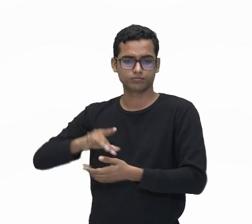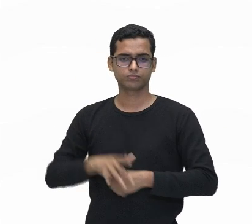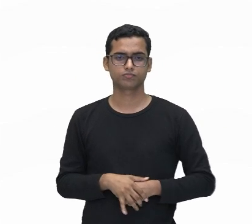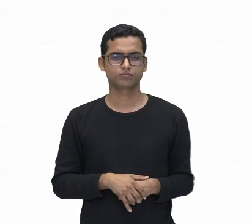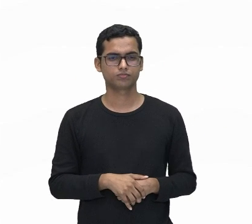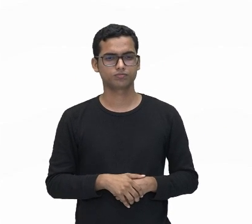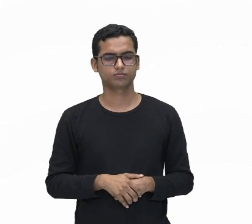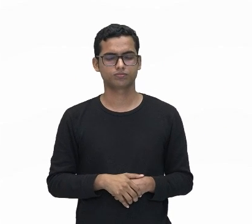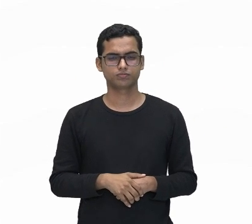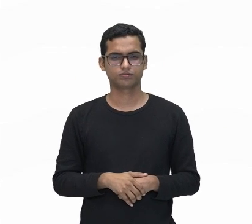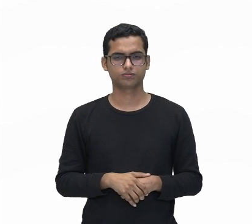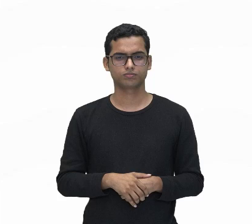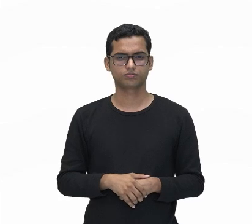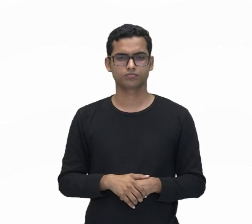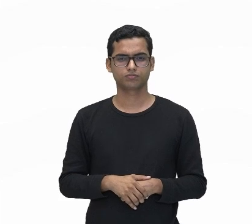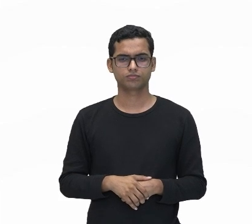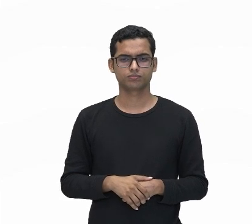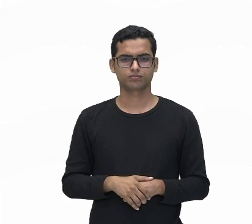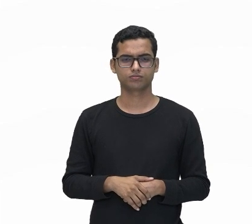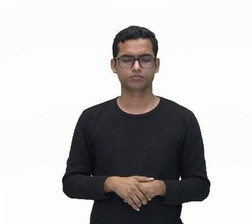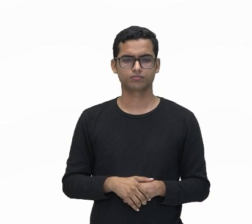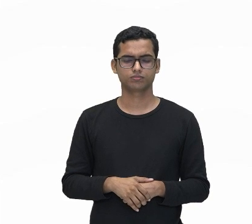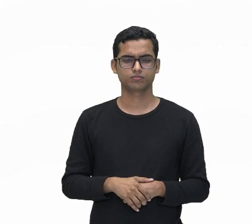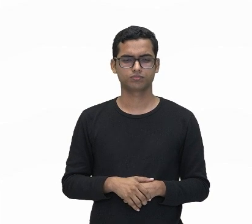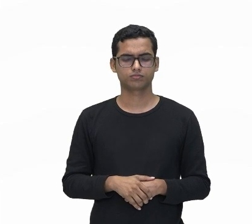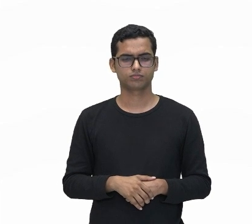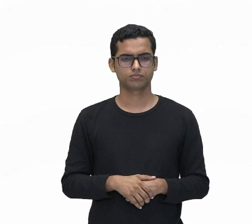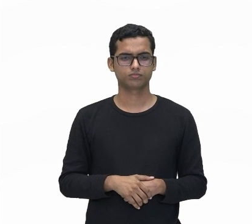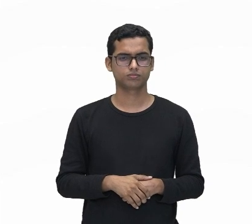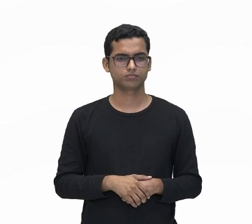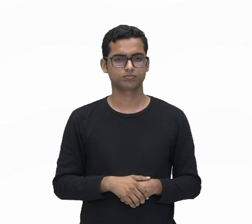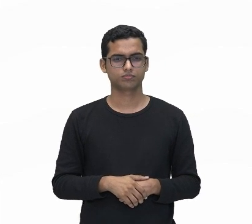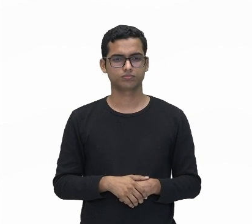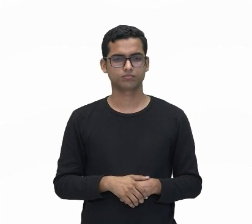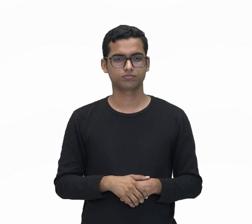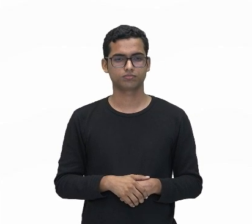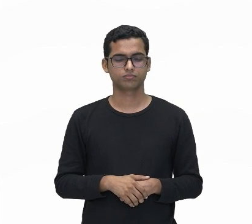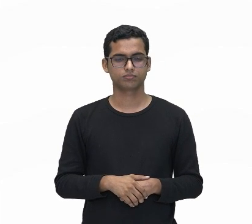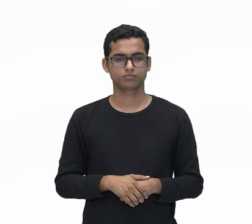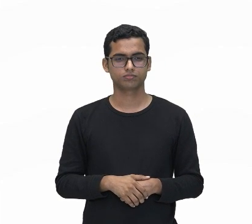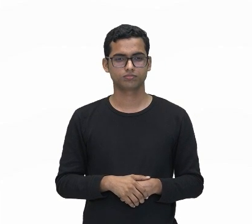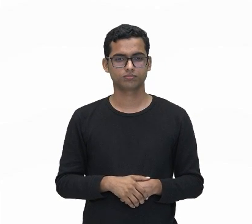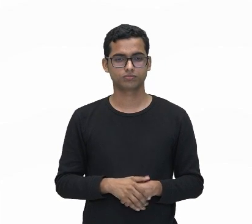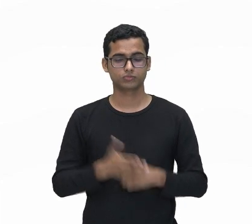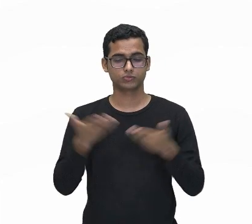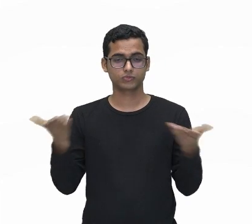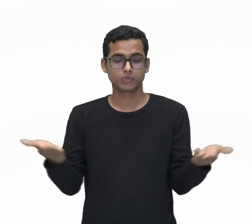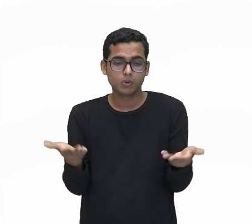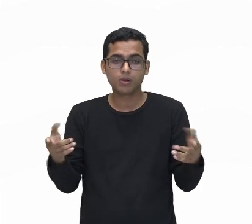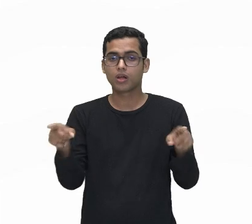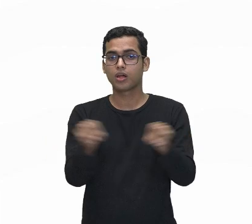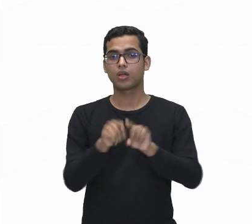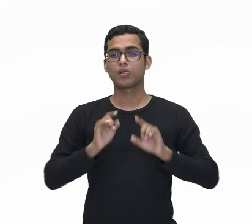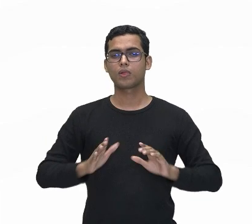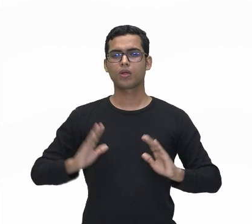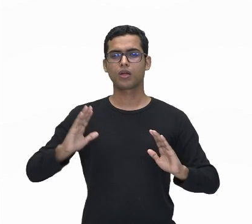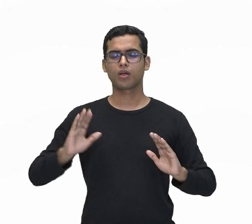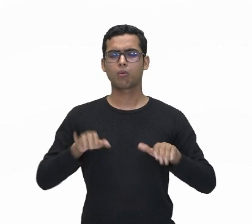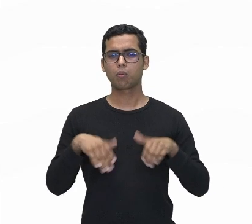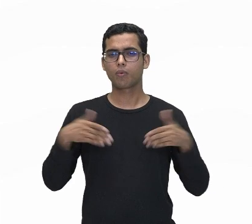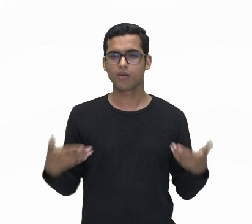se submetem à vontade do outro. Ela é legítima. E não são legítimas,